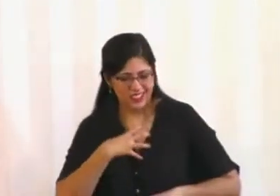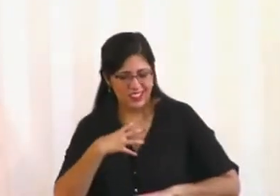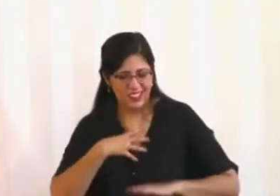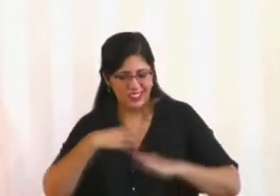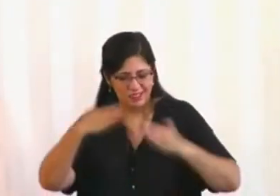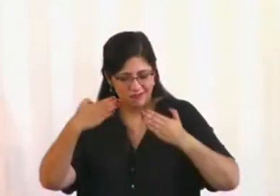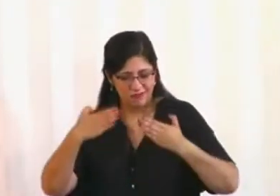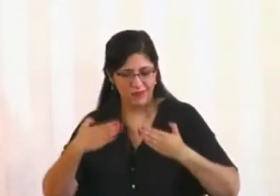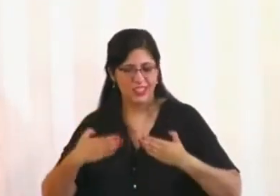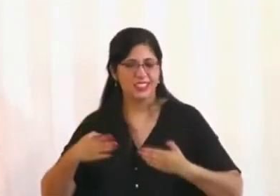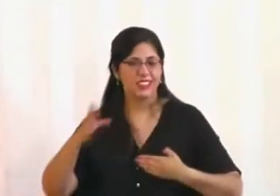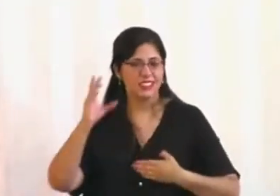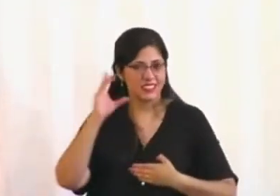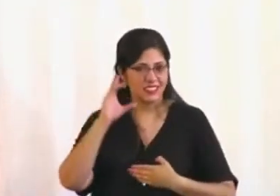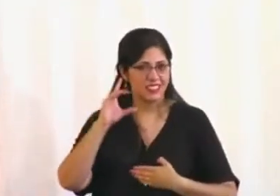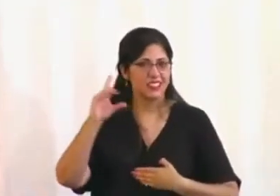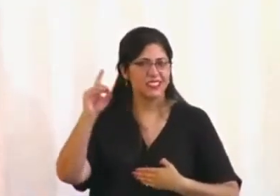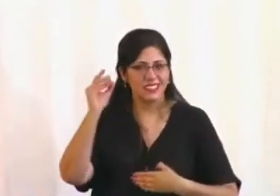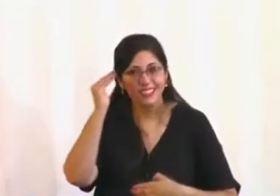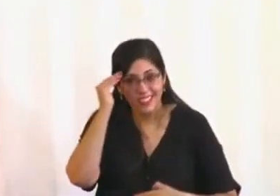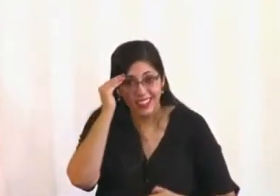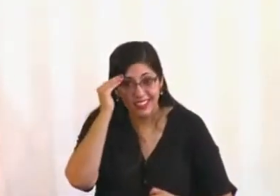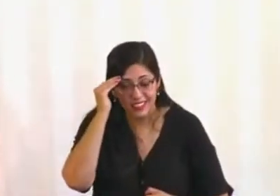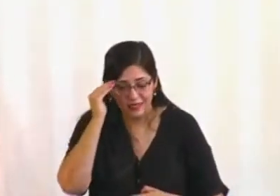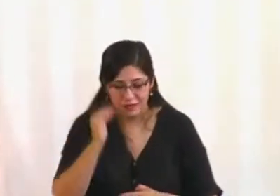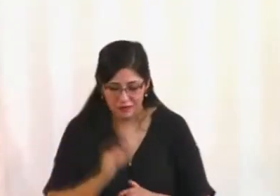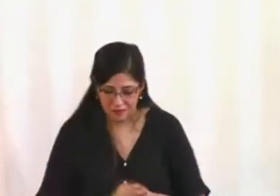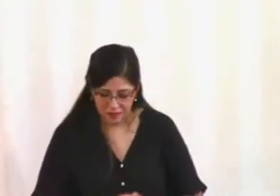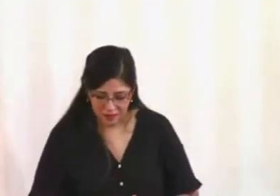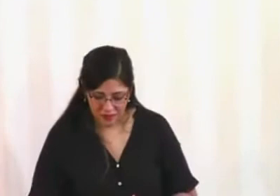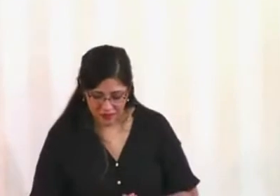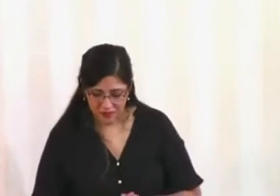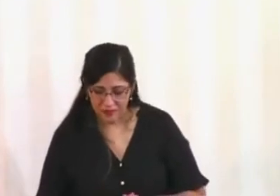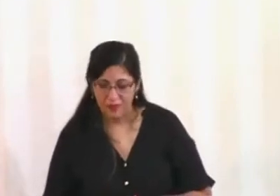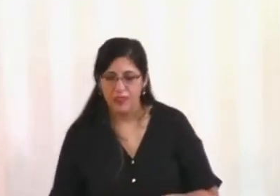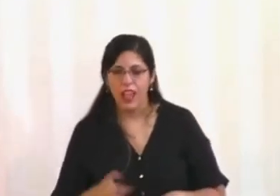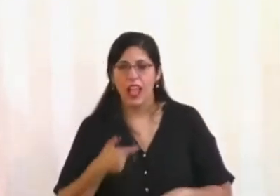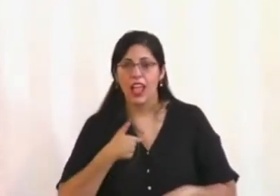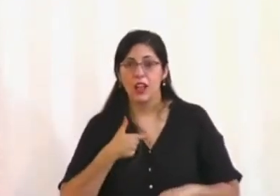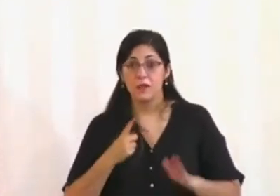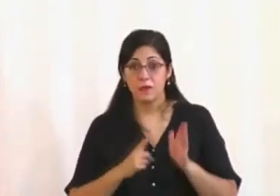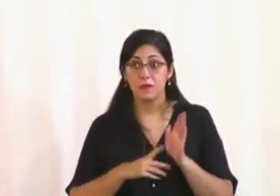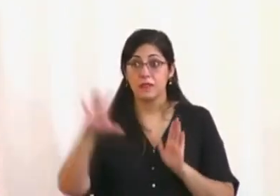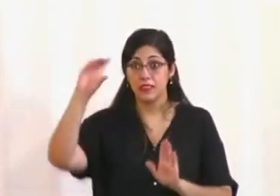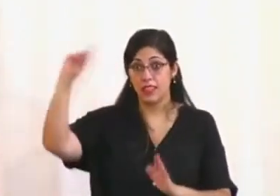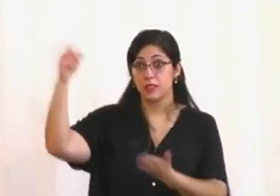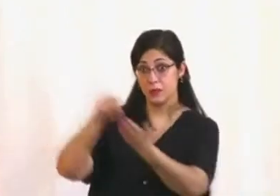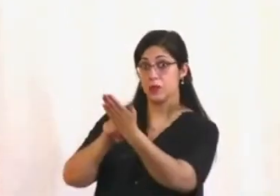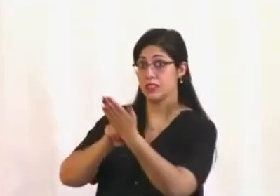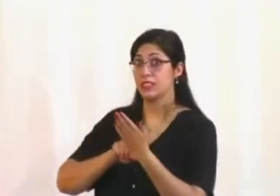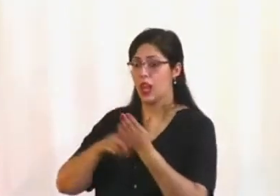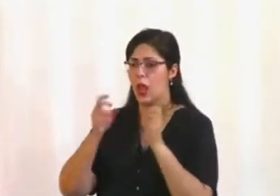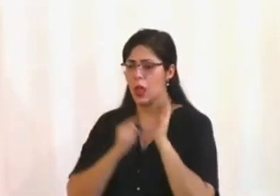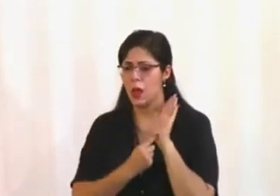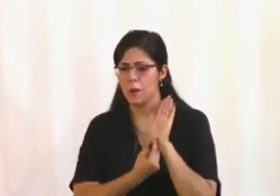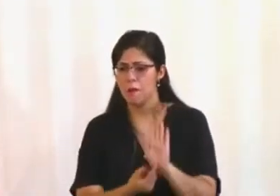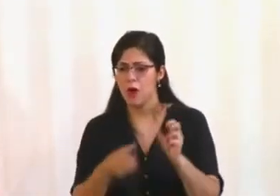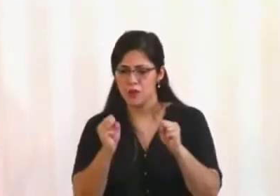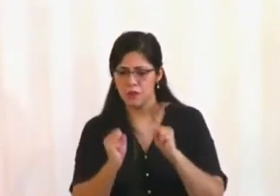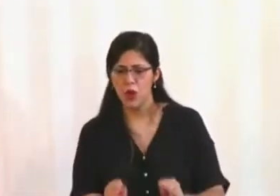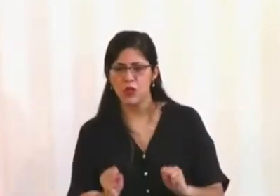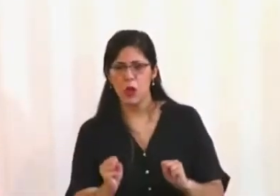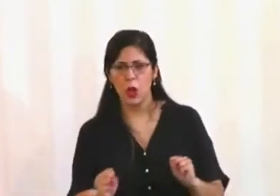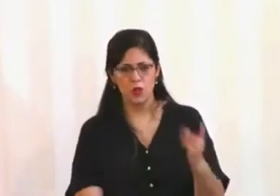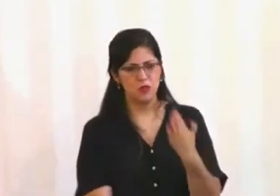aqui, eu sou o Deus do trovão, eu sou o Deus que governa todas as coisas, eu me manifesto com fogo, mas eu também falo num coração